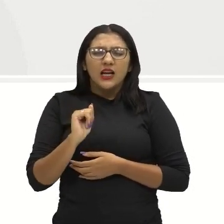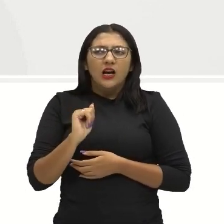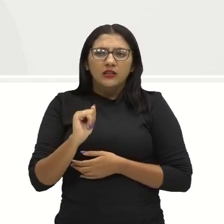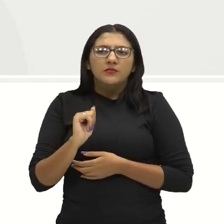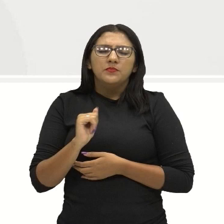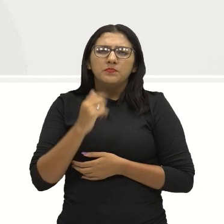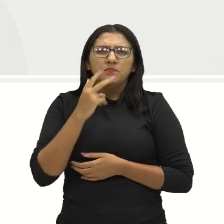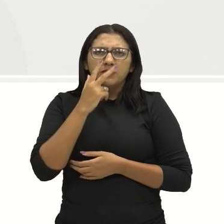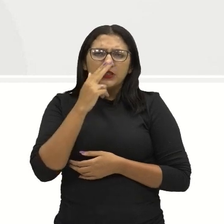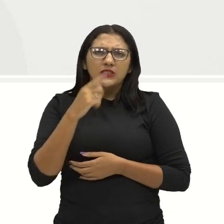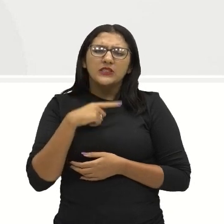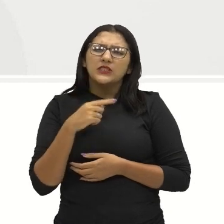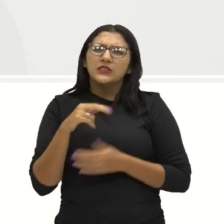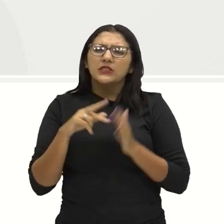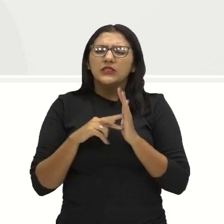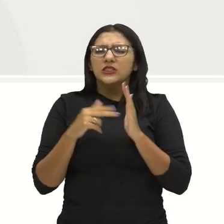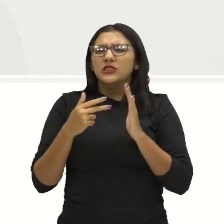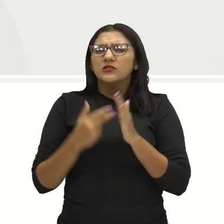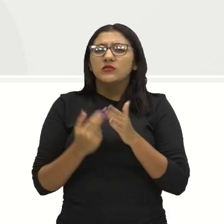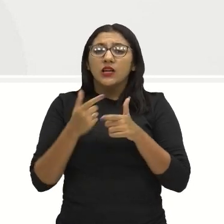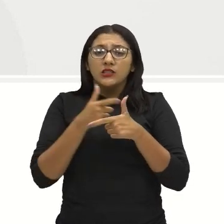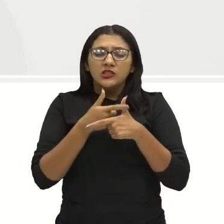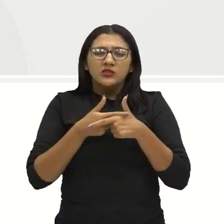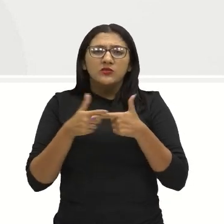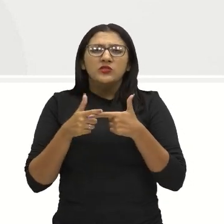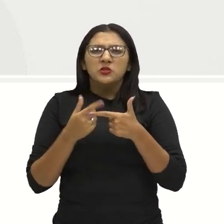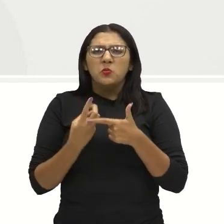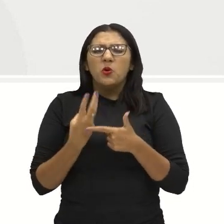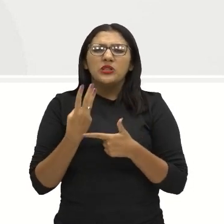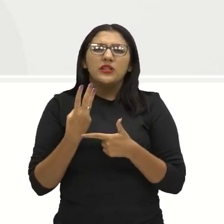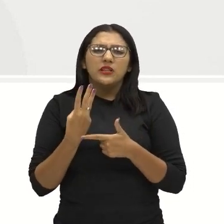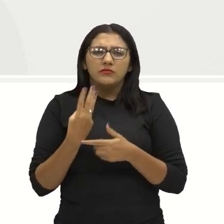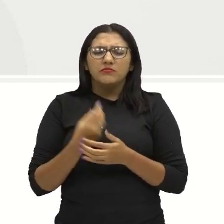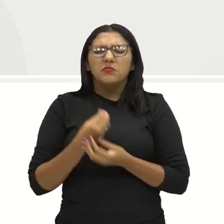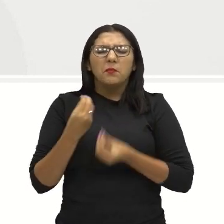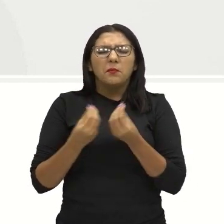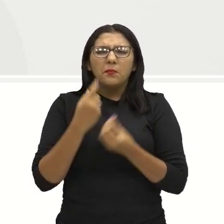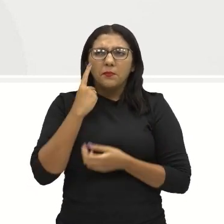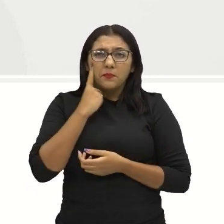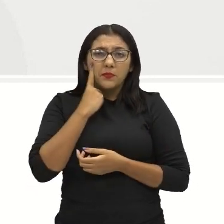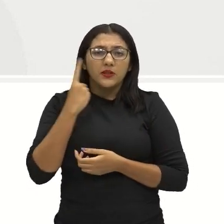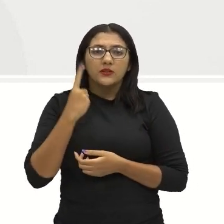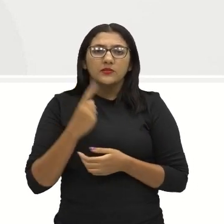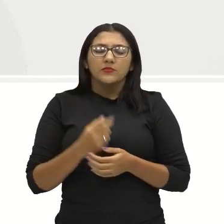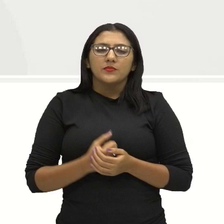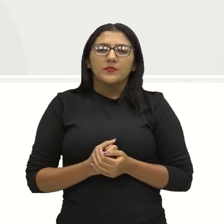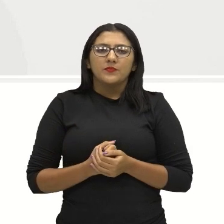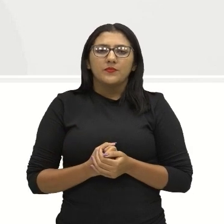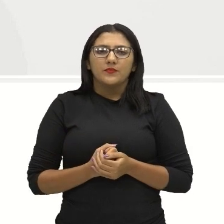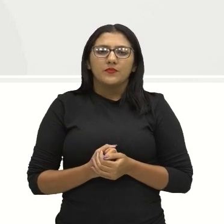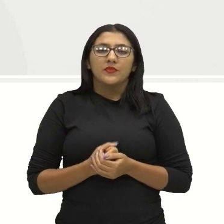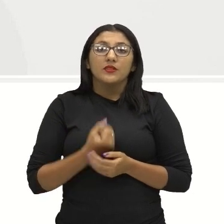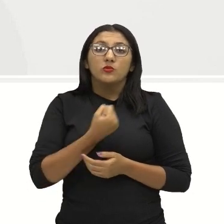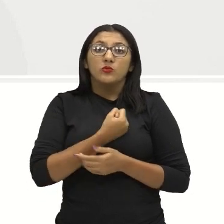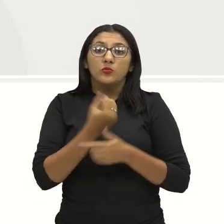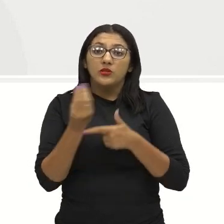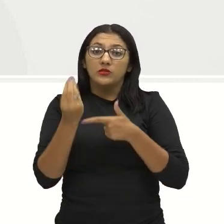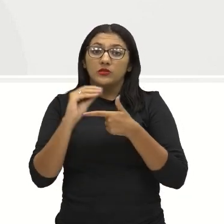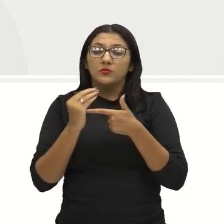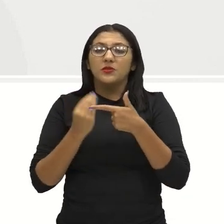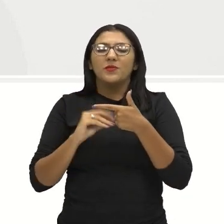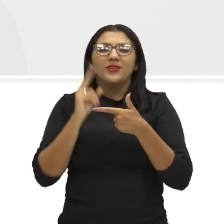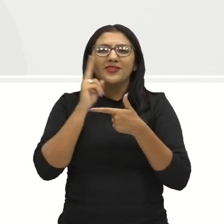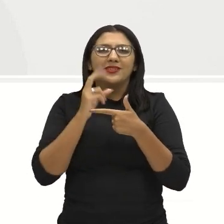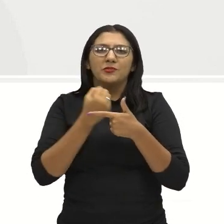que está sendo dividido. Dividido por quanto? Por 3. Então, como é que você poderia representar? Ó, x dividido por 3. Por quê?